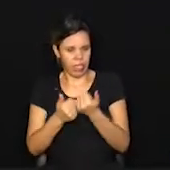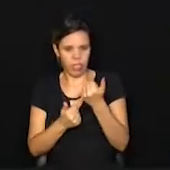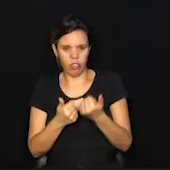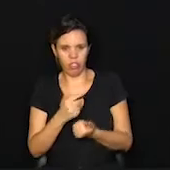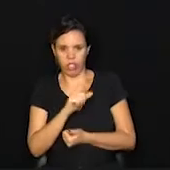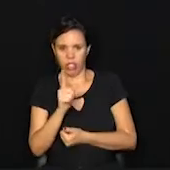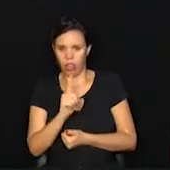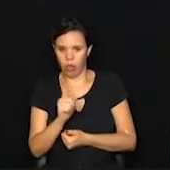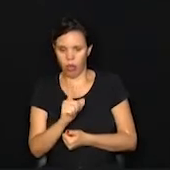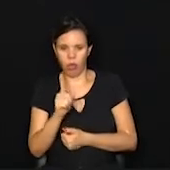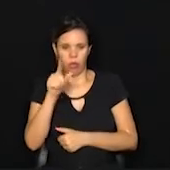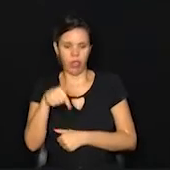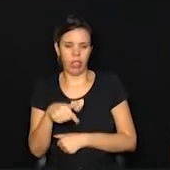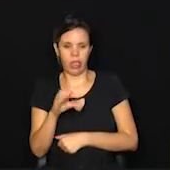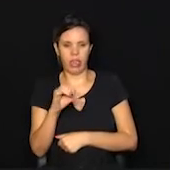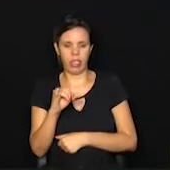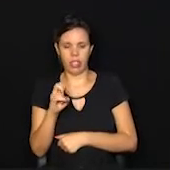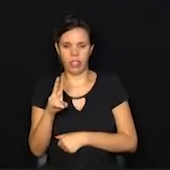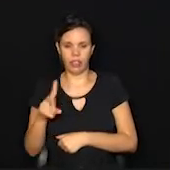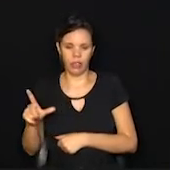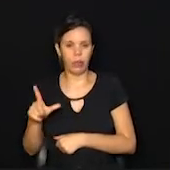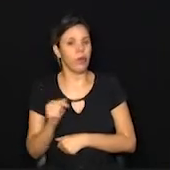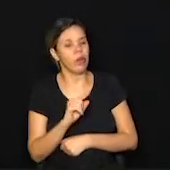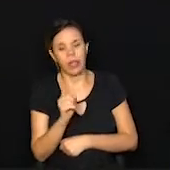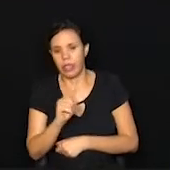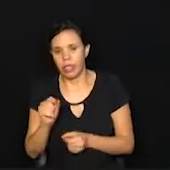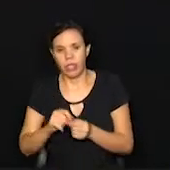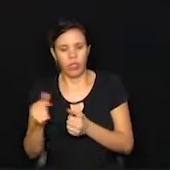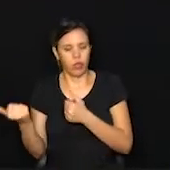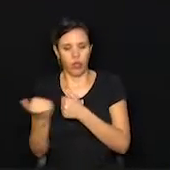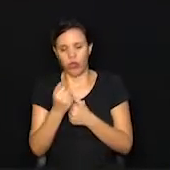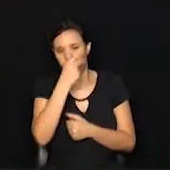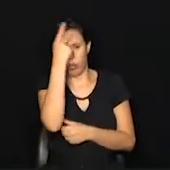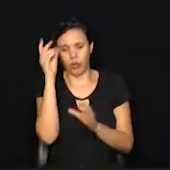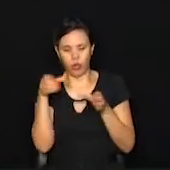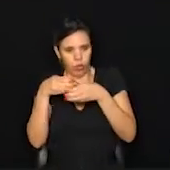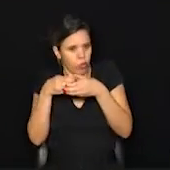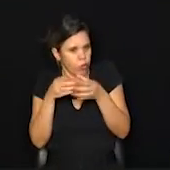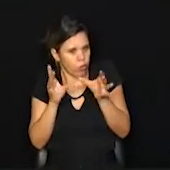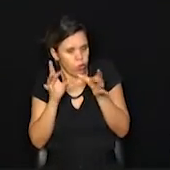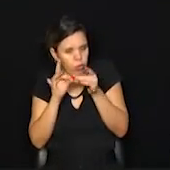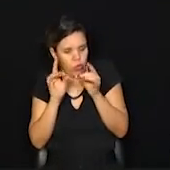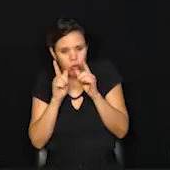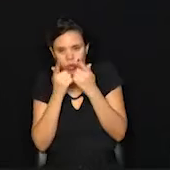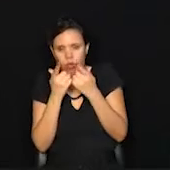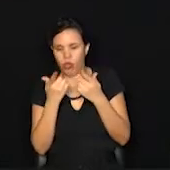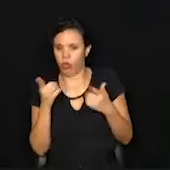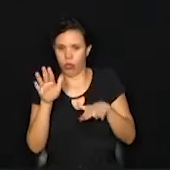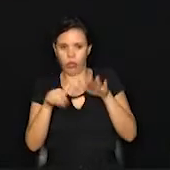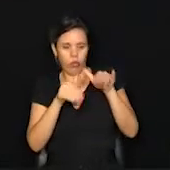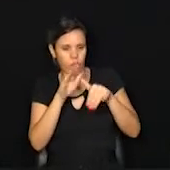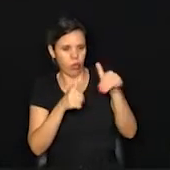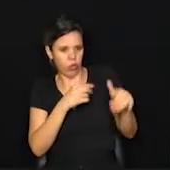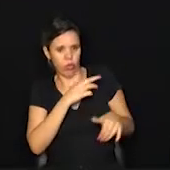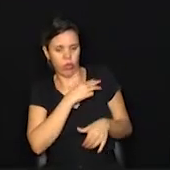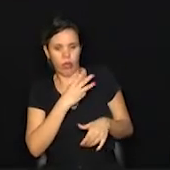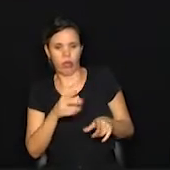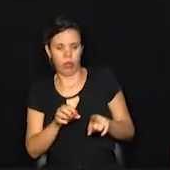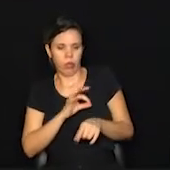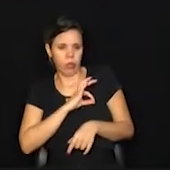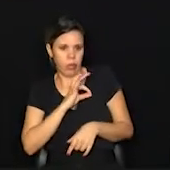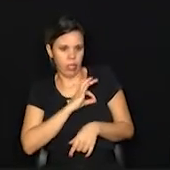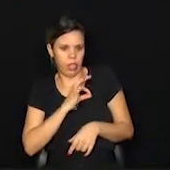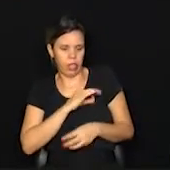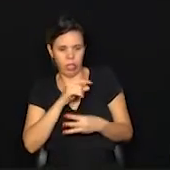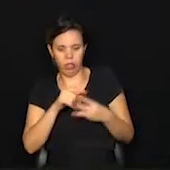vocês Presidente era civil que eles fazem coloca uma Junta Militar que alguém chamou na época de Os Três Patetas